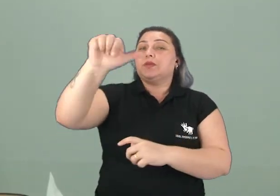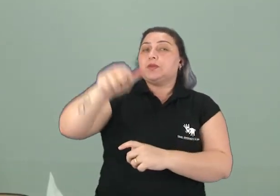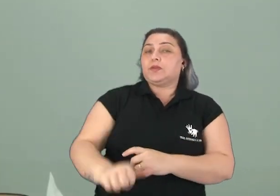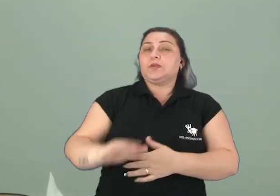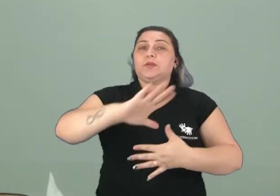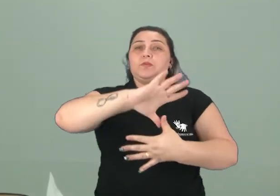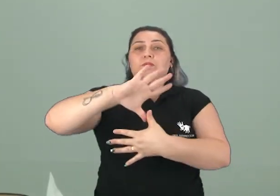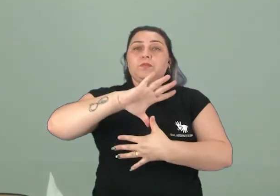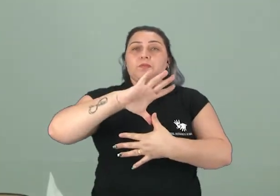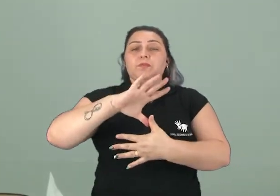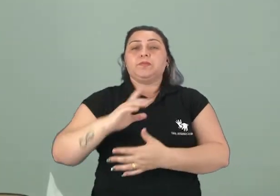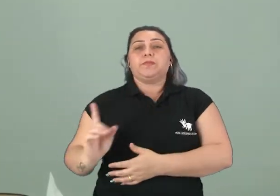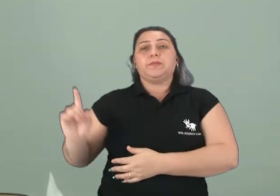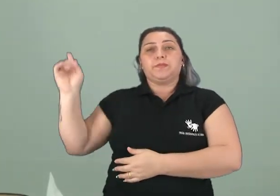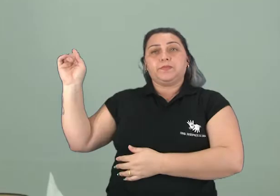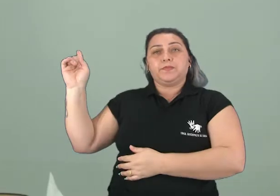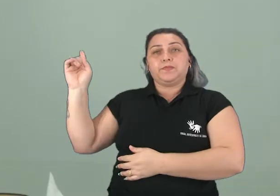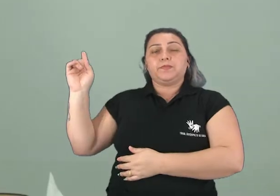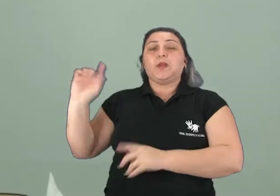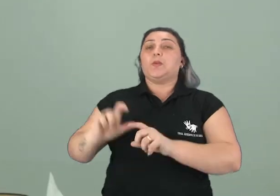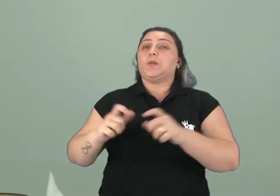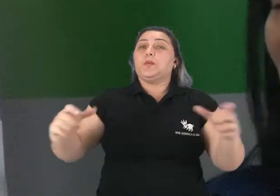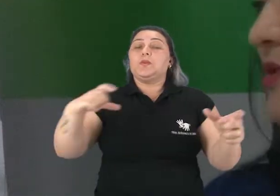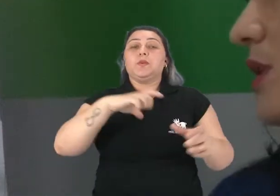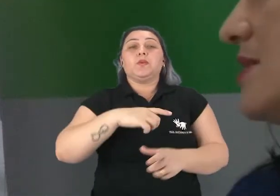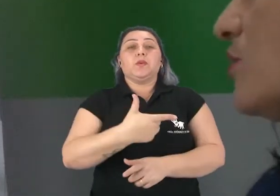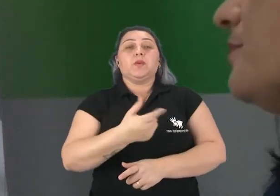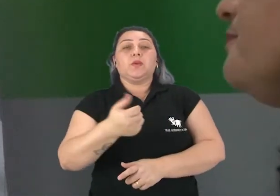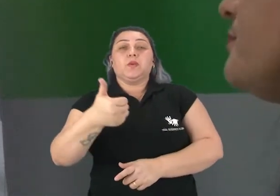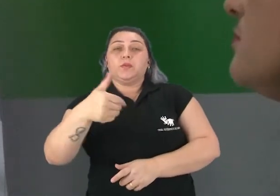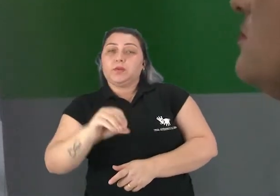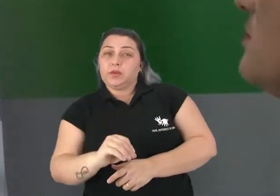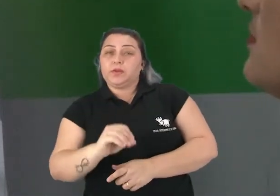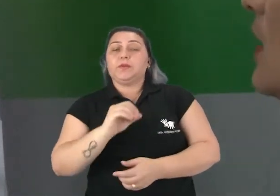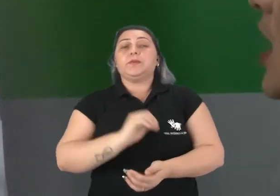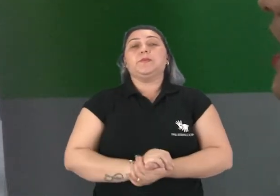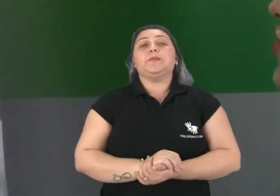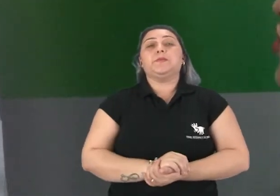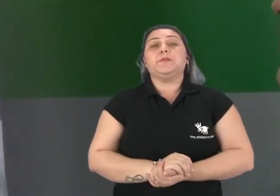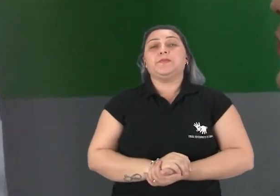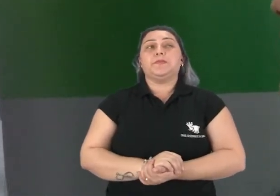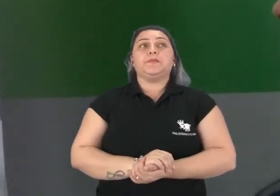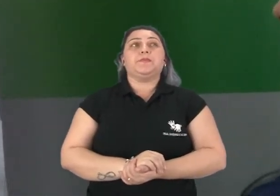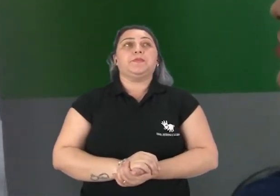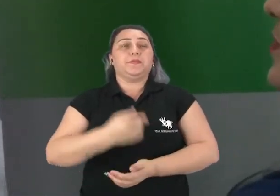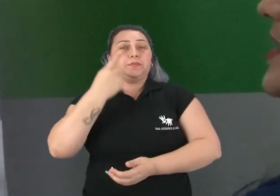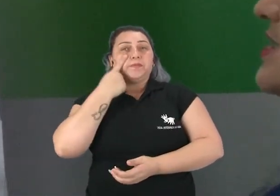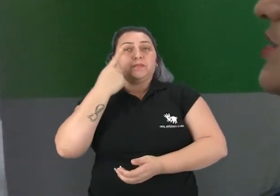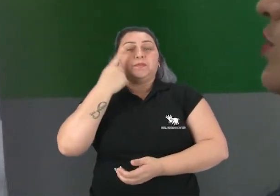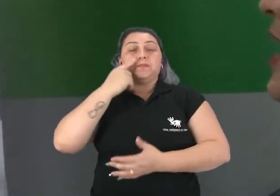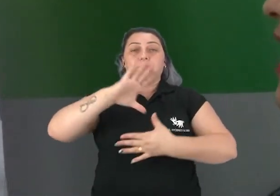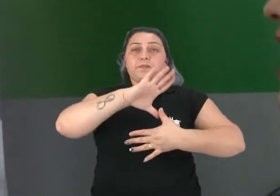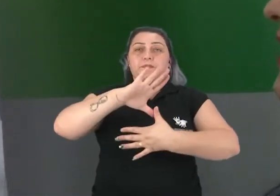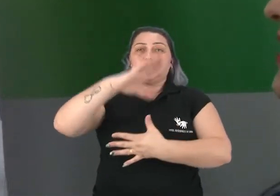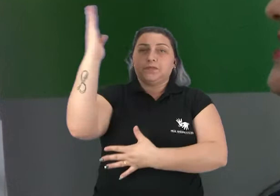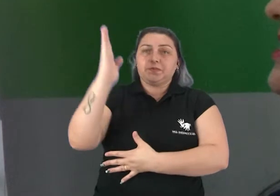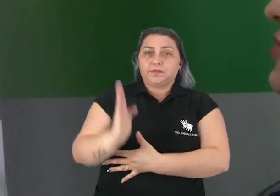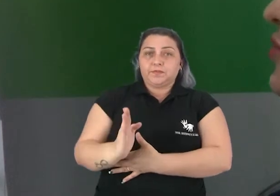mapa. Vamos aqui comigo, a taxa de urbanização em 2010, olha só. A gente vê o mapa aqui do